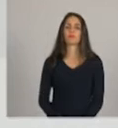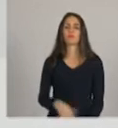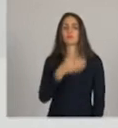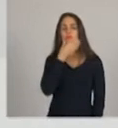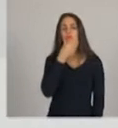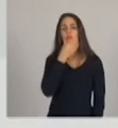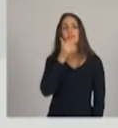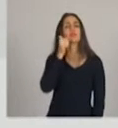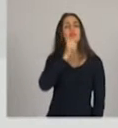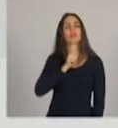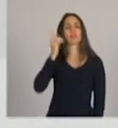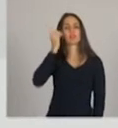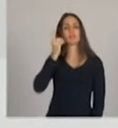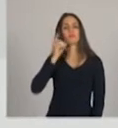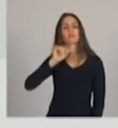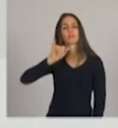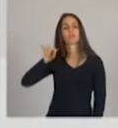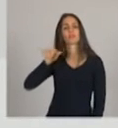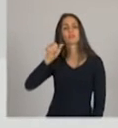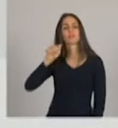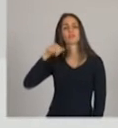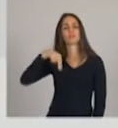Deputada Janete de Sá, como vota?